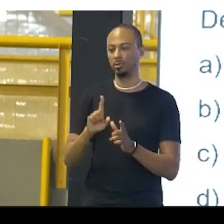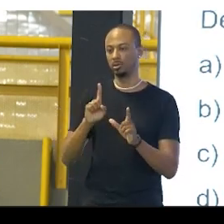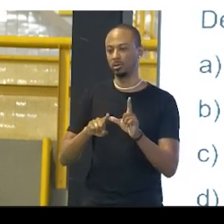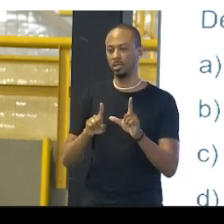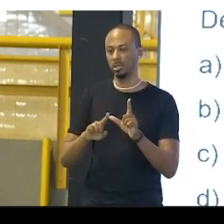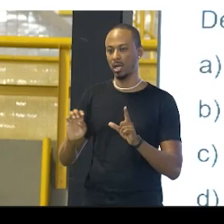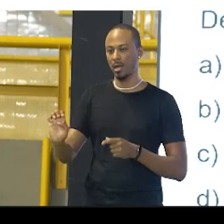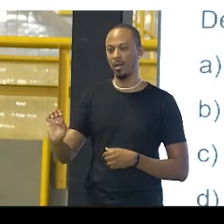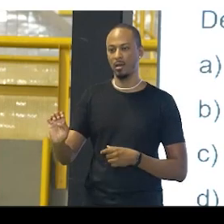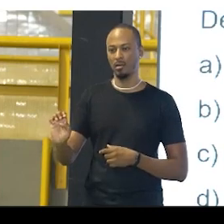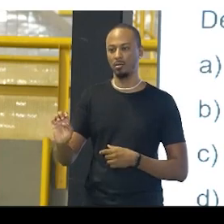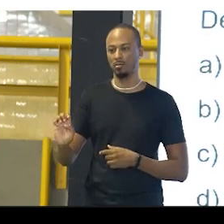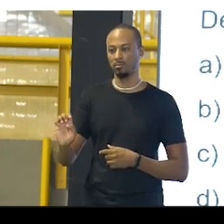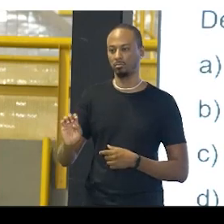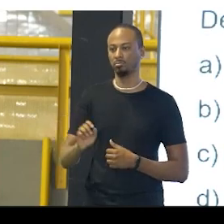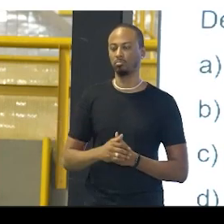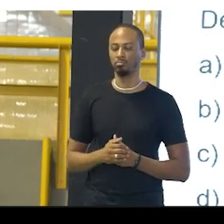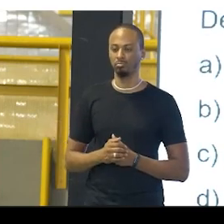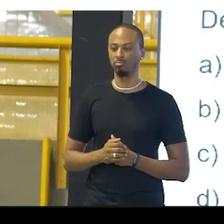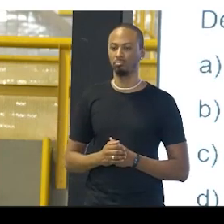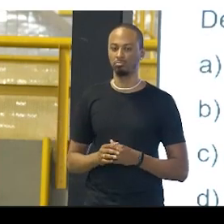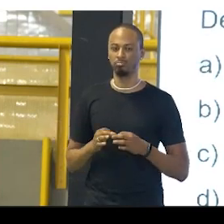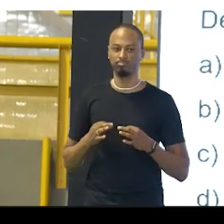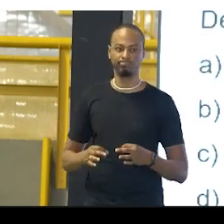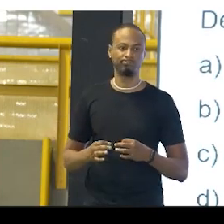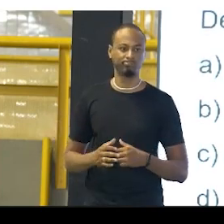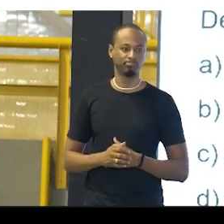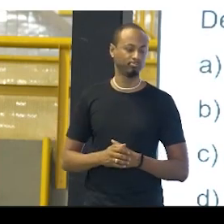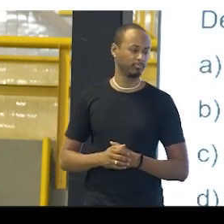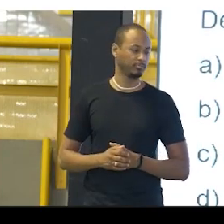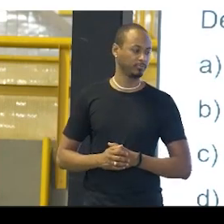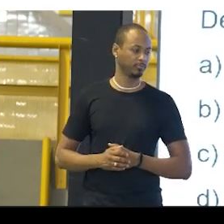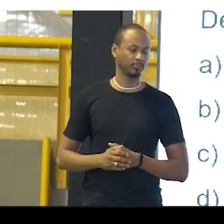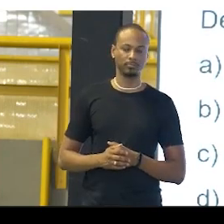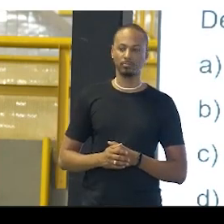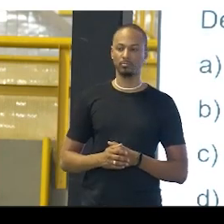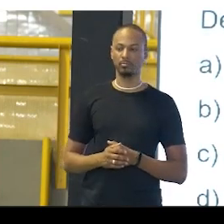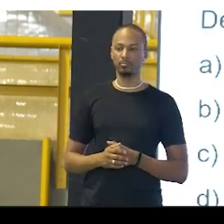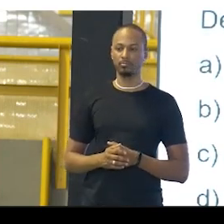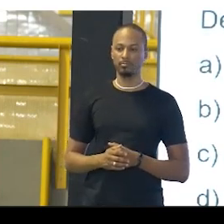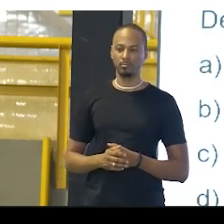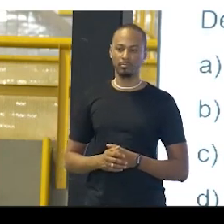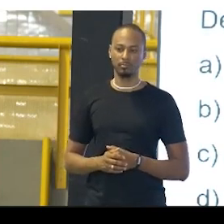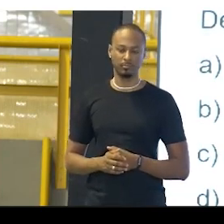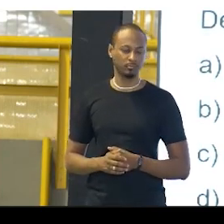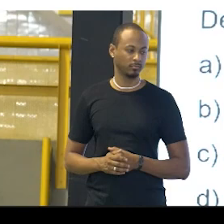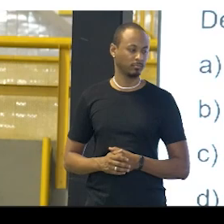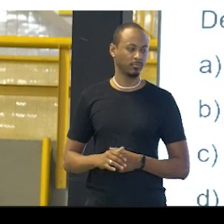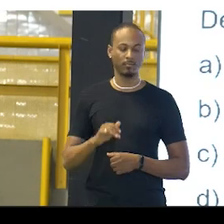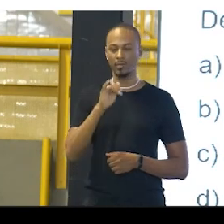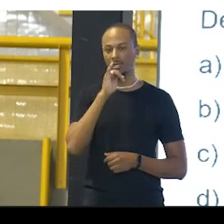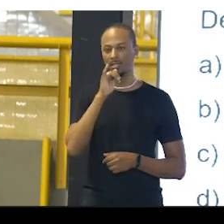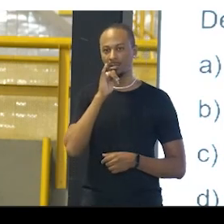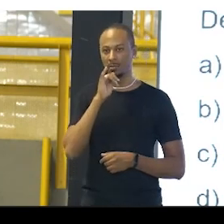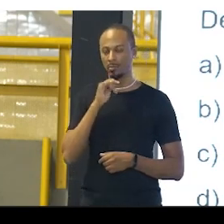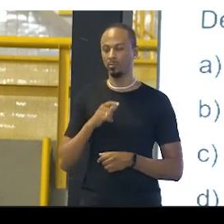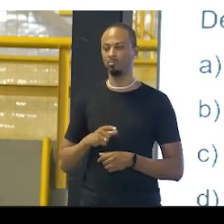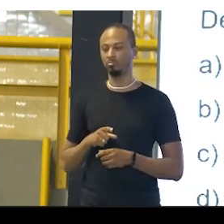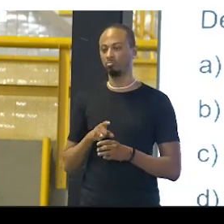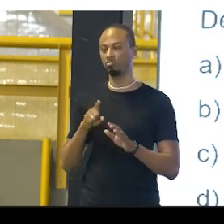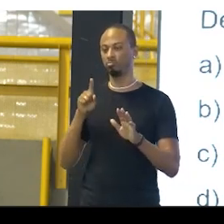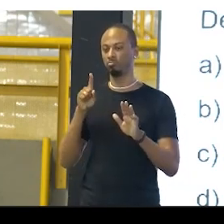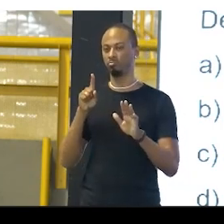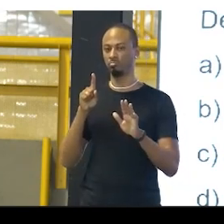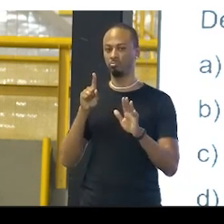uma observação. Na questão 10, eu não sei se no gabarito de vocês vai bater. Na questão